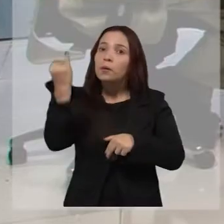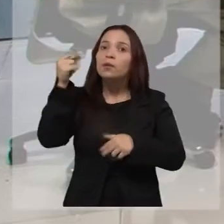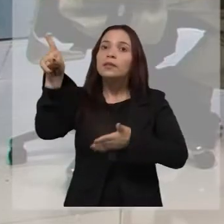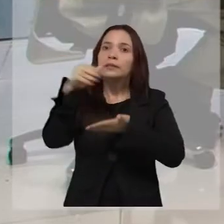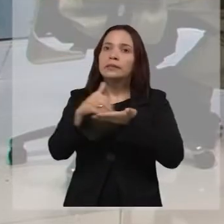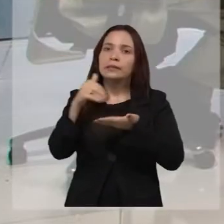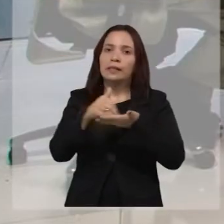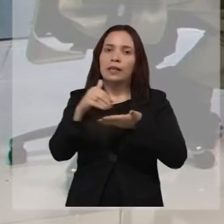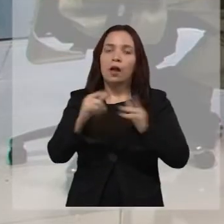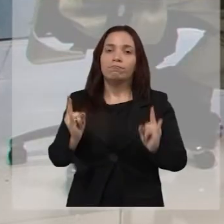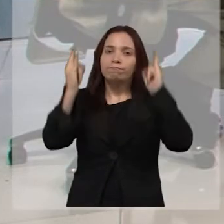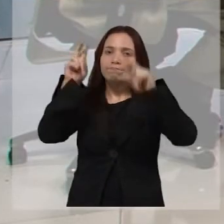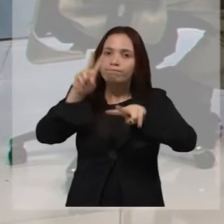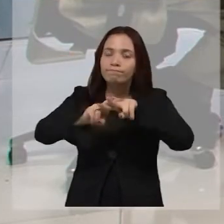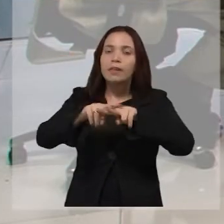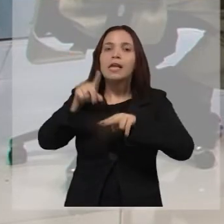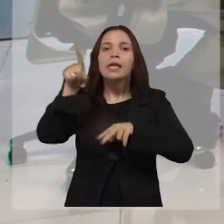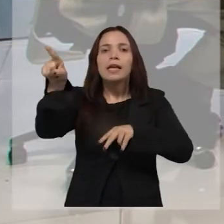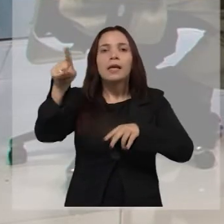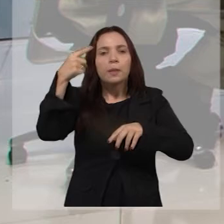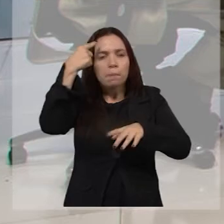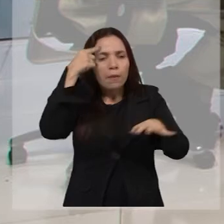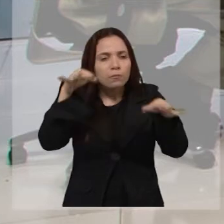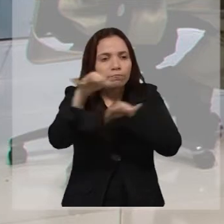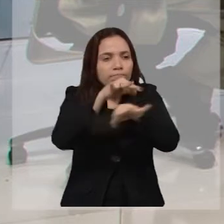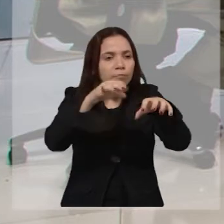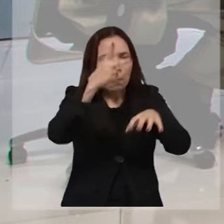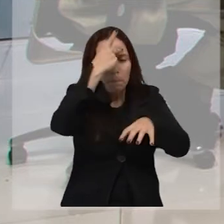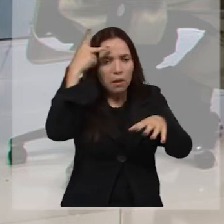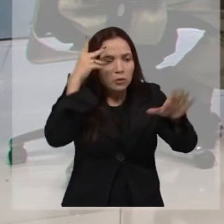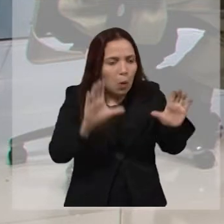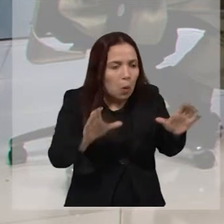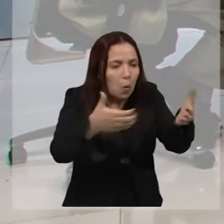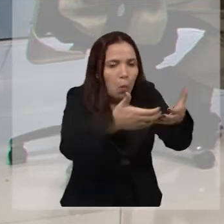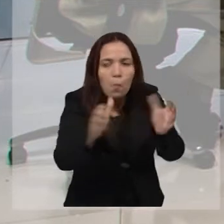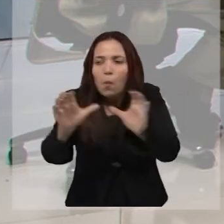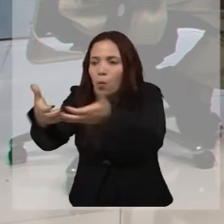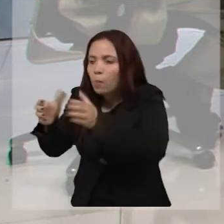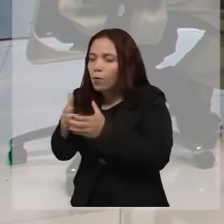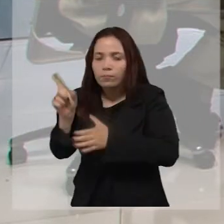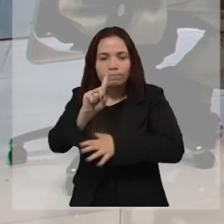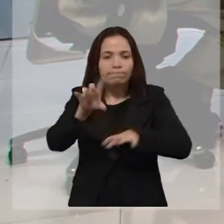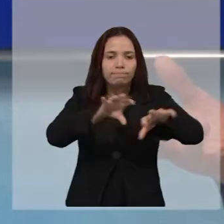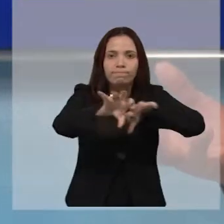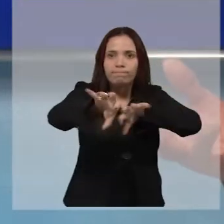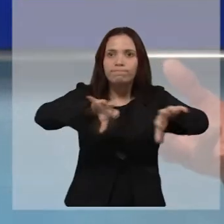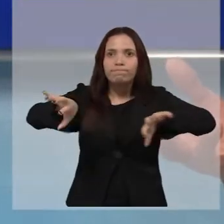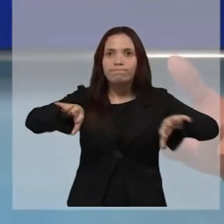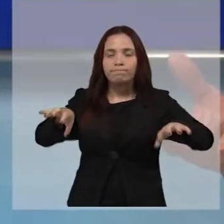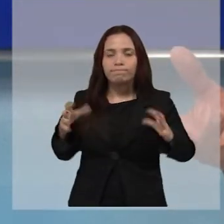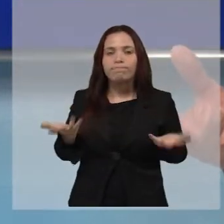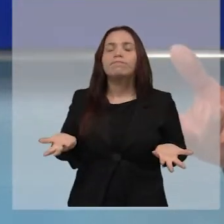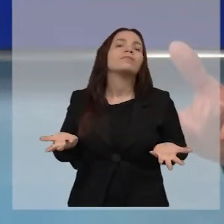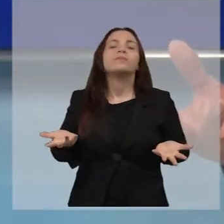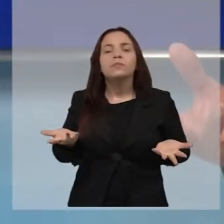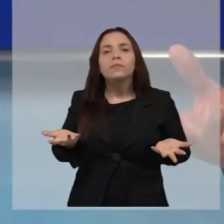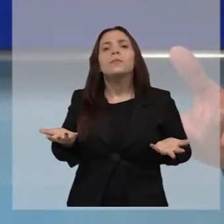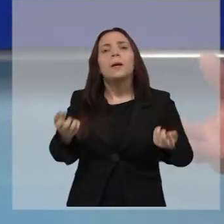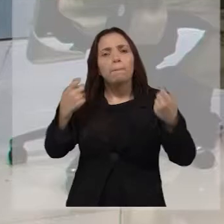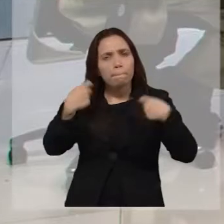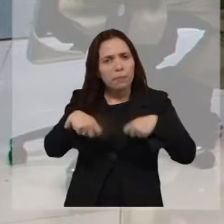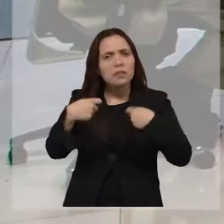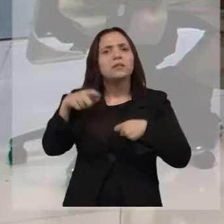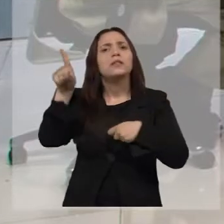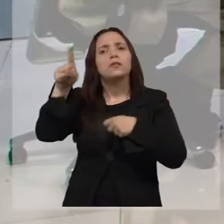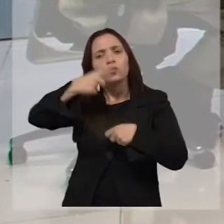do que o secretário está fazendo agora, que é desarticular essas estruturas, quer dizer, essas células do crime. E triar, né? Eu